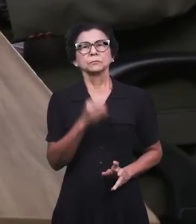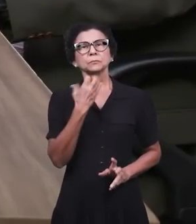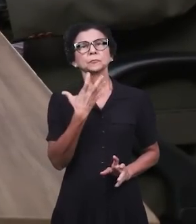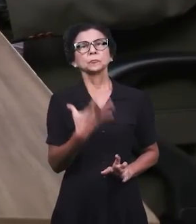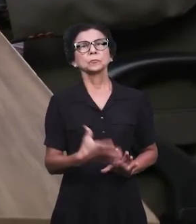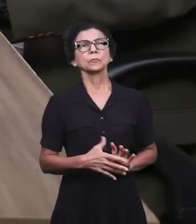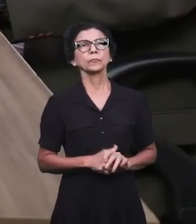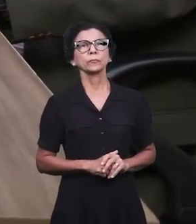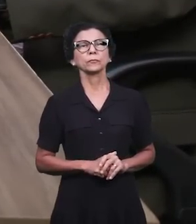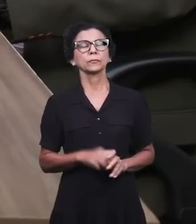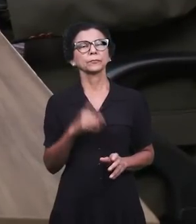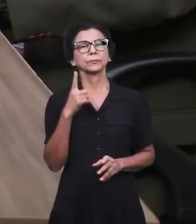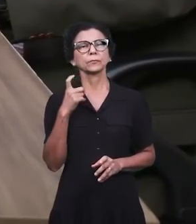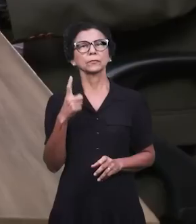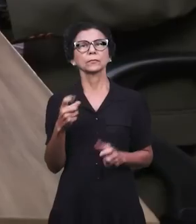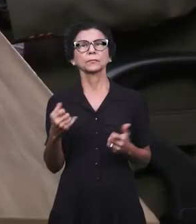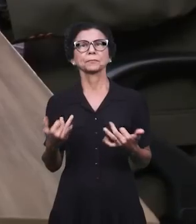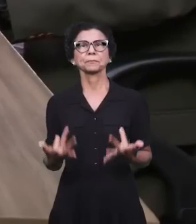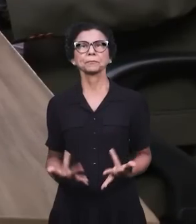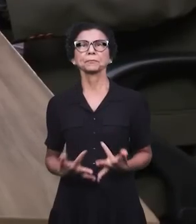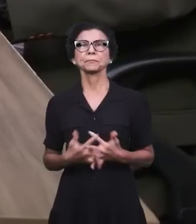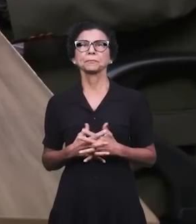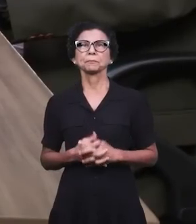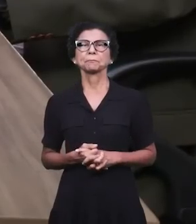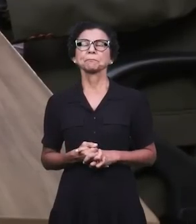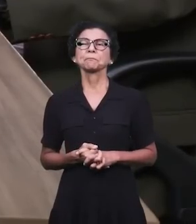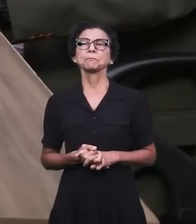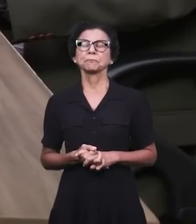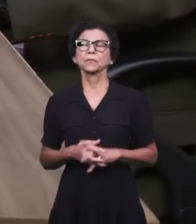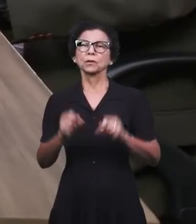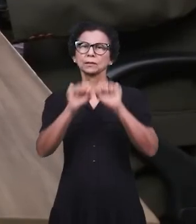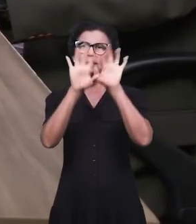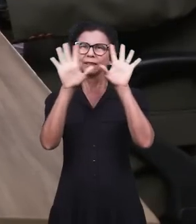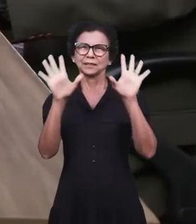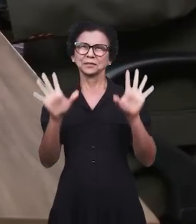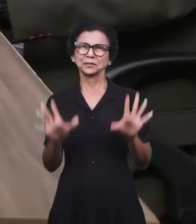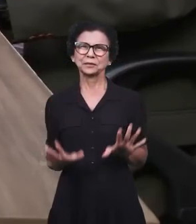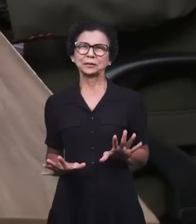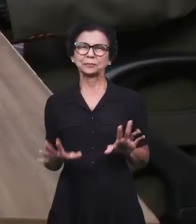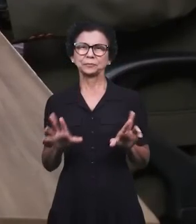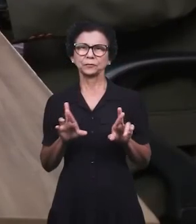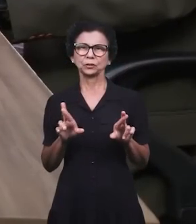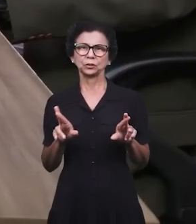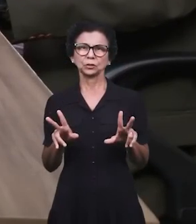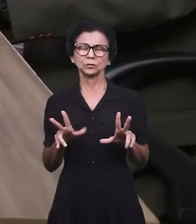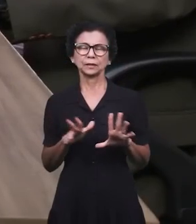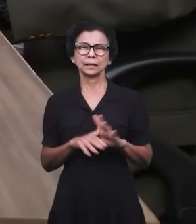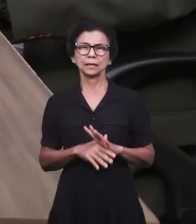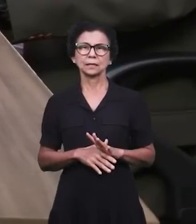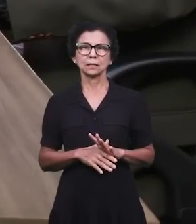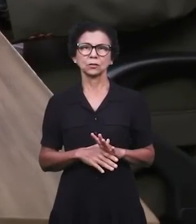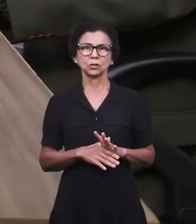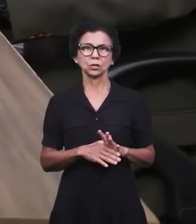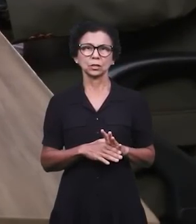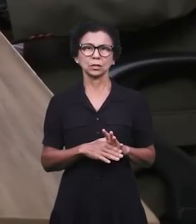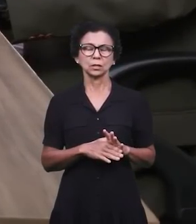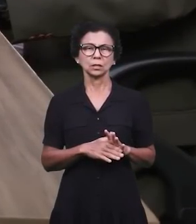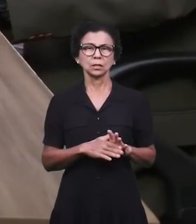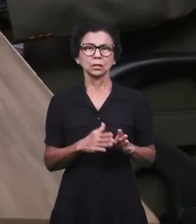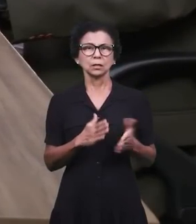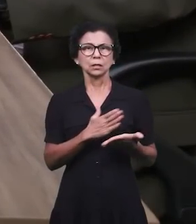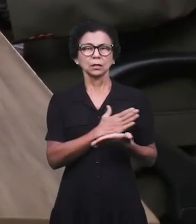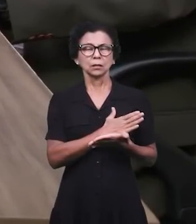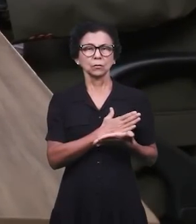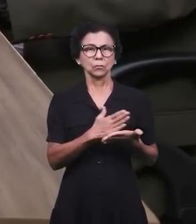alguns aspectos bem interessantes, né? Que ficou bem claro, acho que a distinção entre construção e reconstrução. E eu acho que